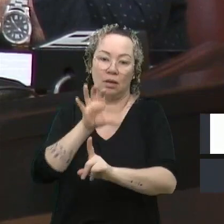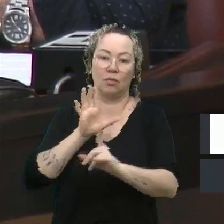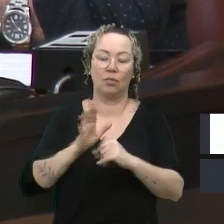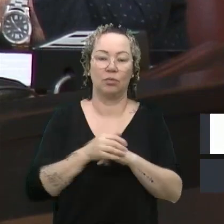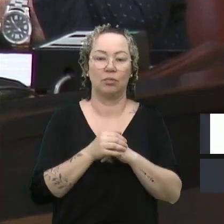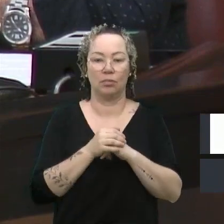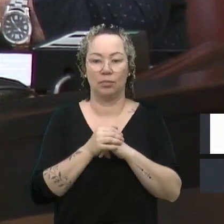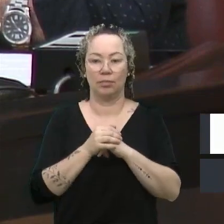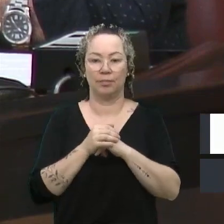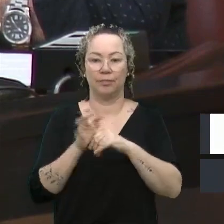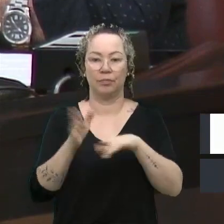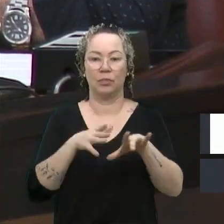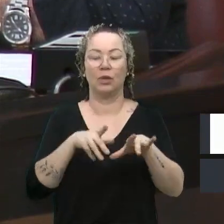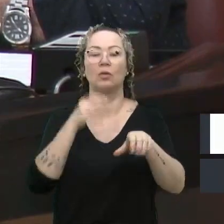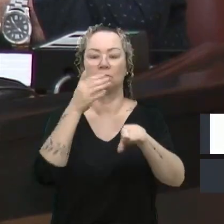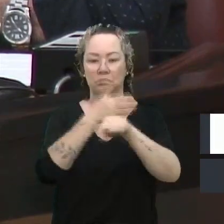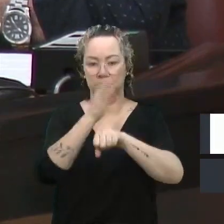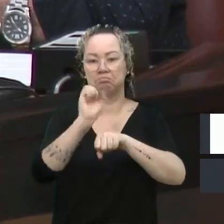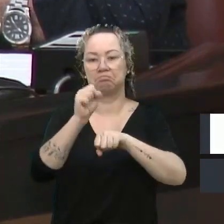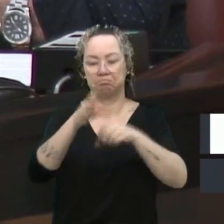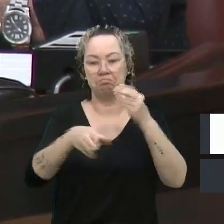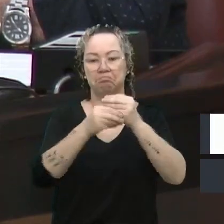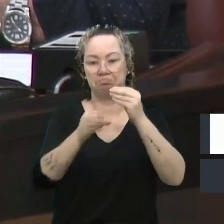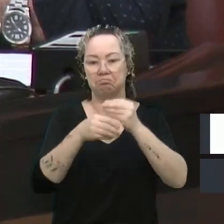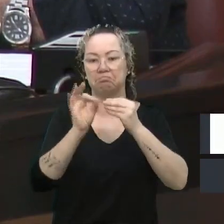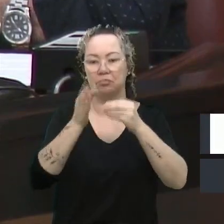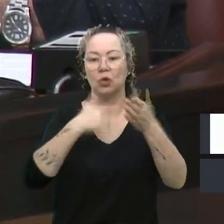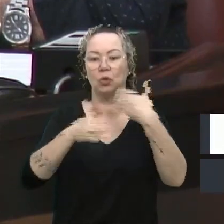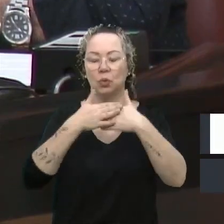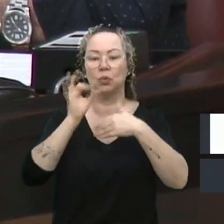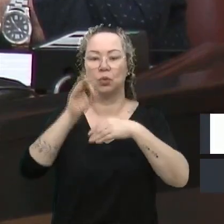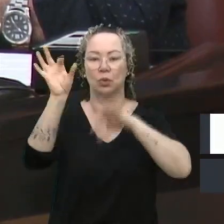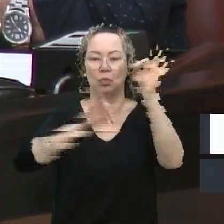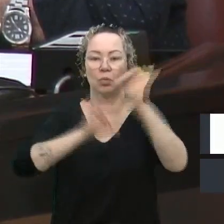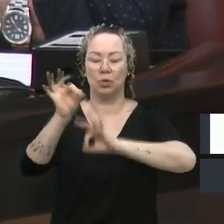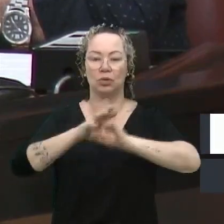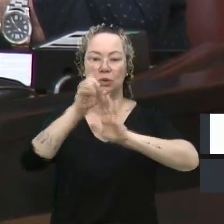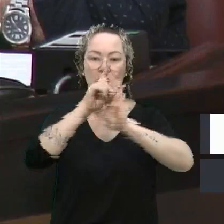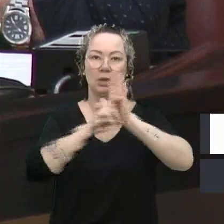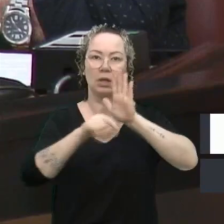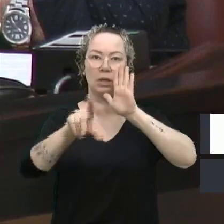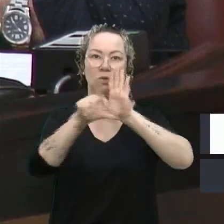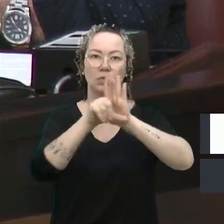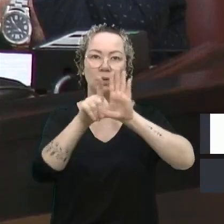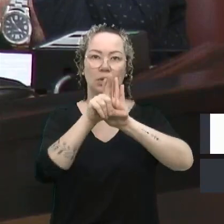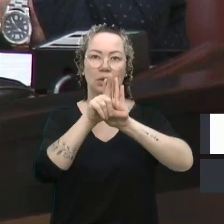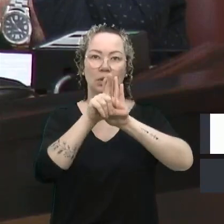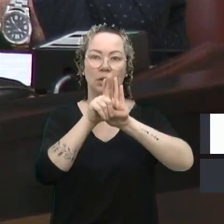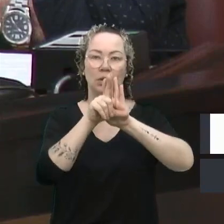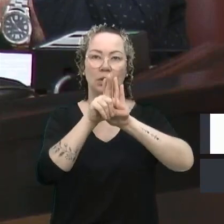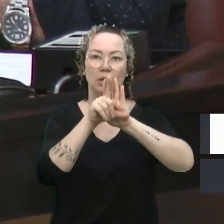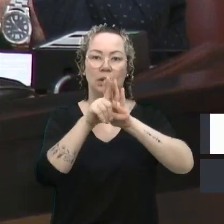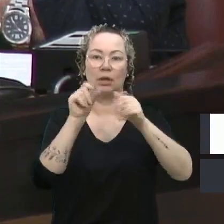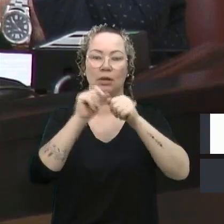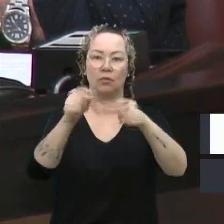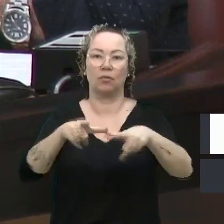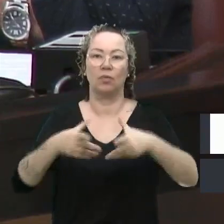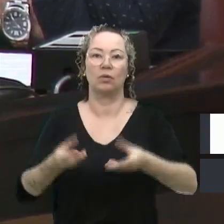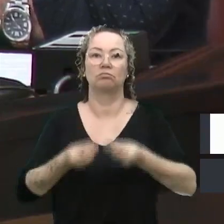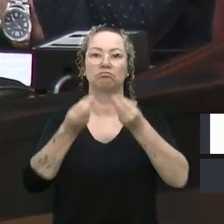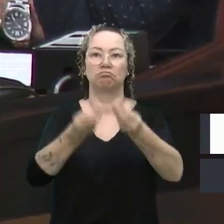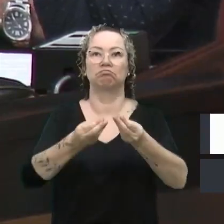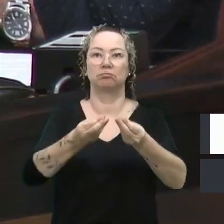Completam os requisitos necessários na iniciativa do projeto de decreto legislativo que concede títulos